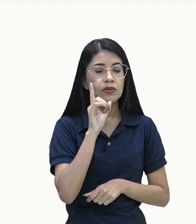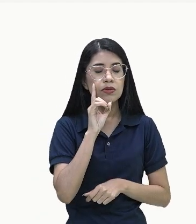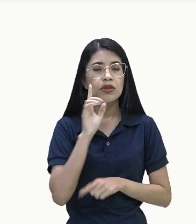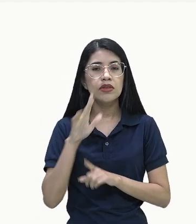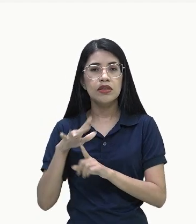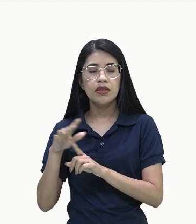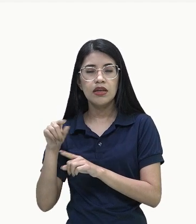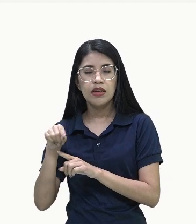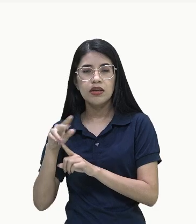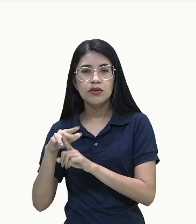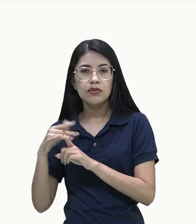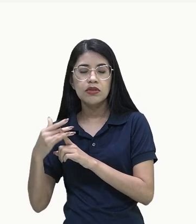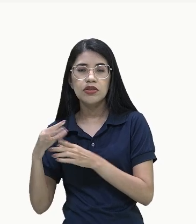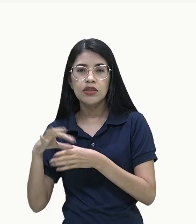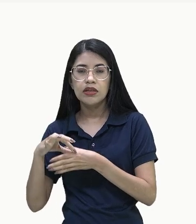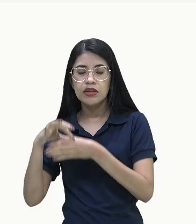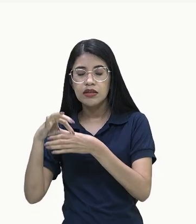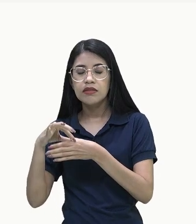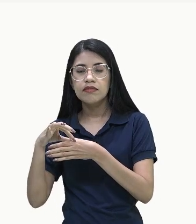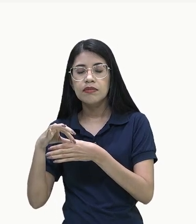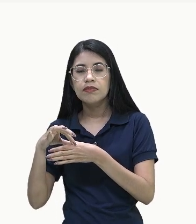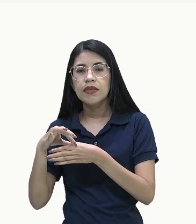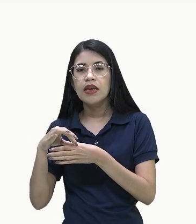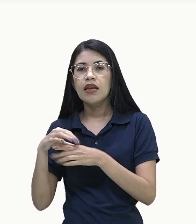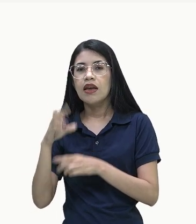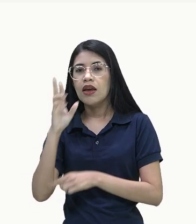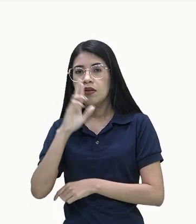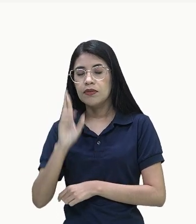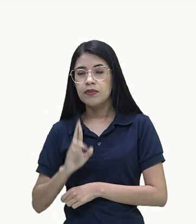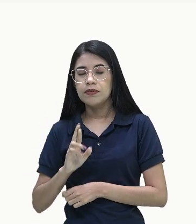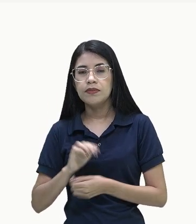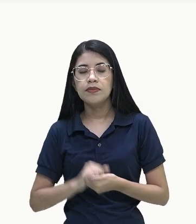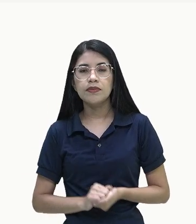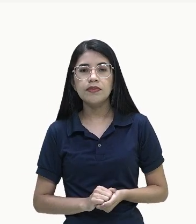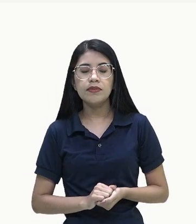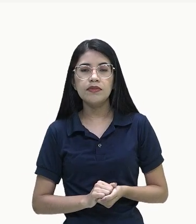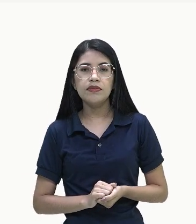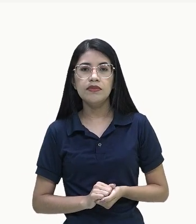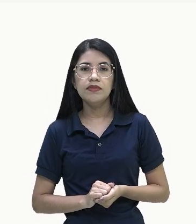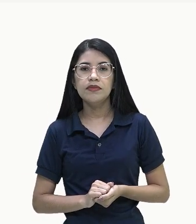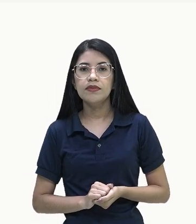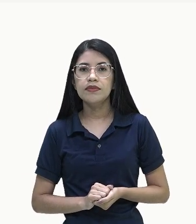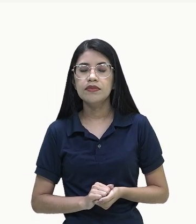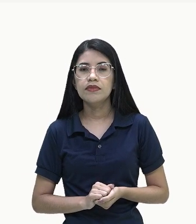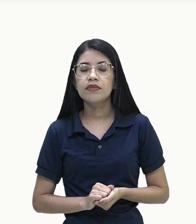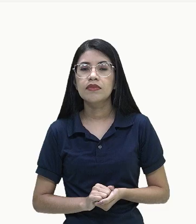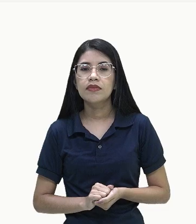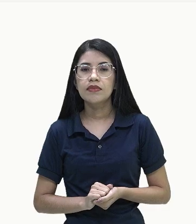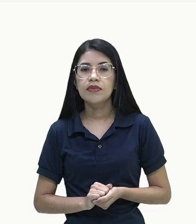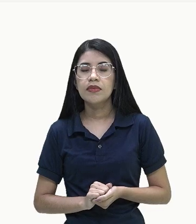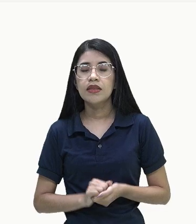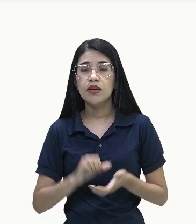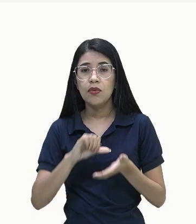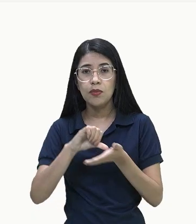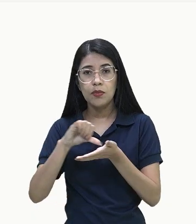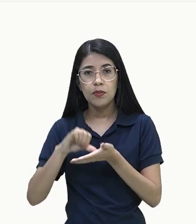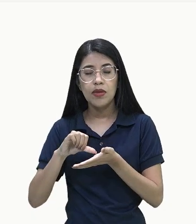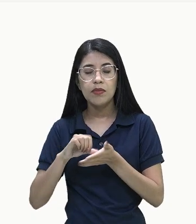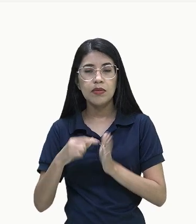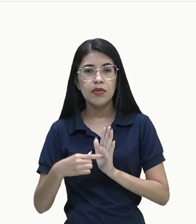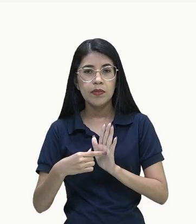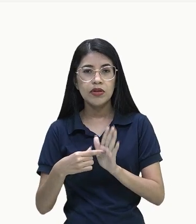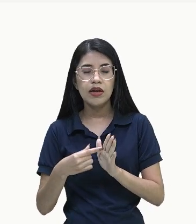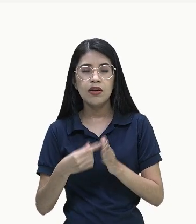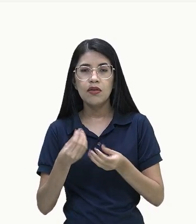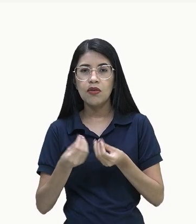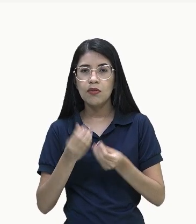e socialistas, liderados pela União Soviética, certo? E aí eu tenho uma mapinha para ilustrar para vocês